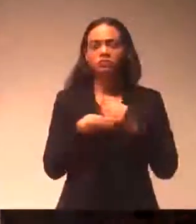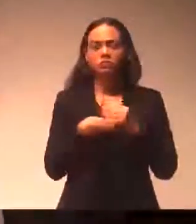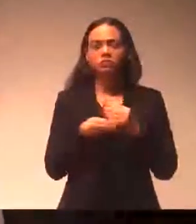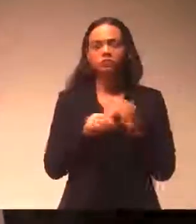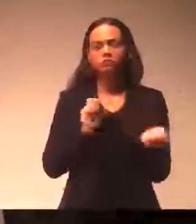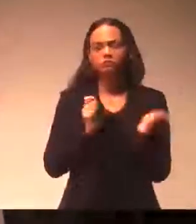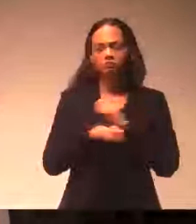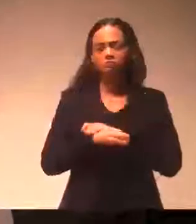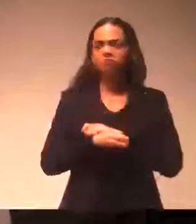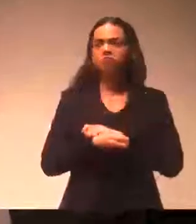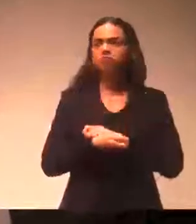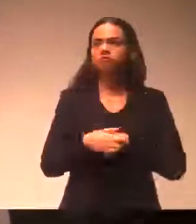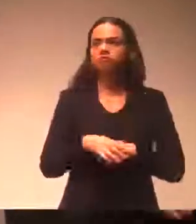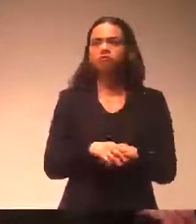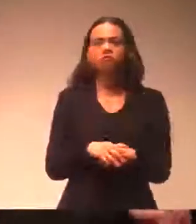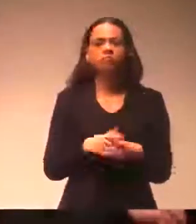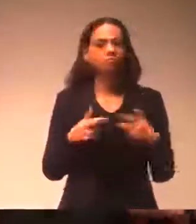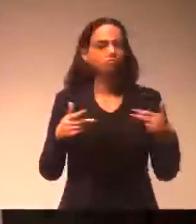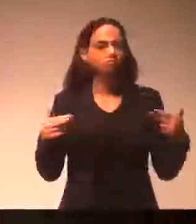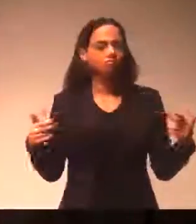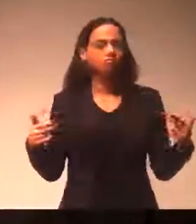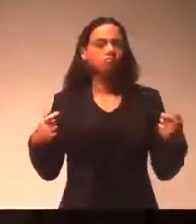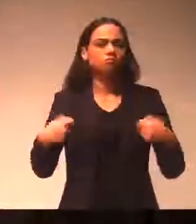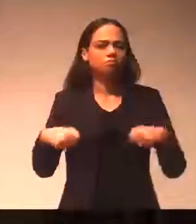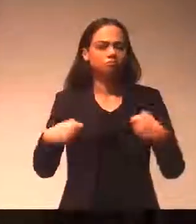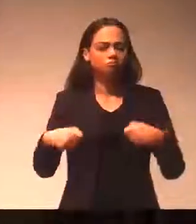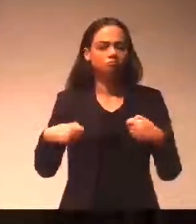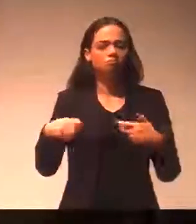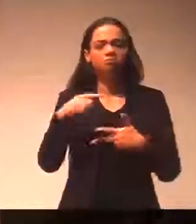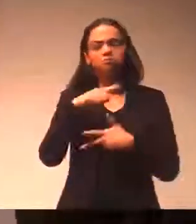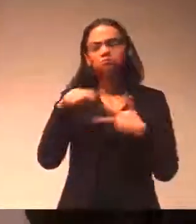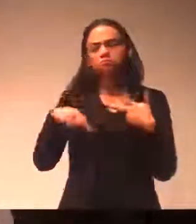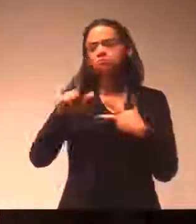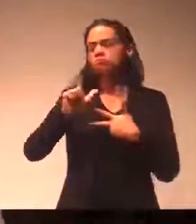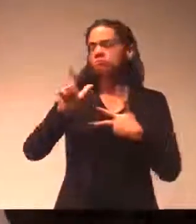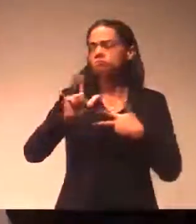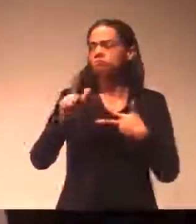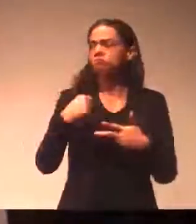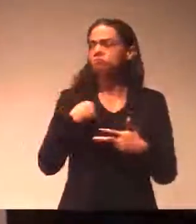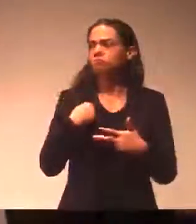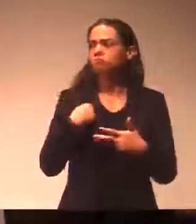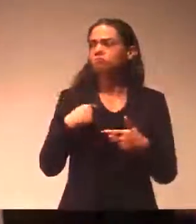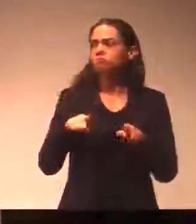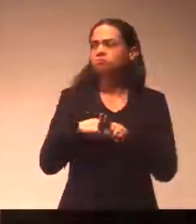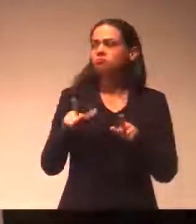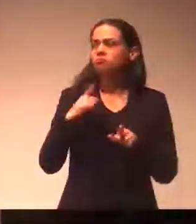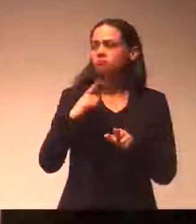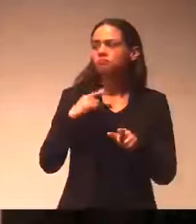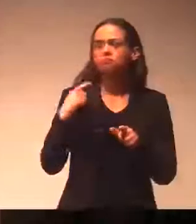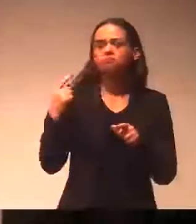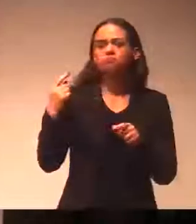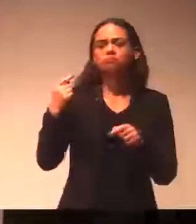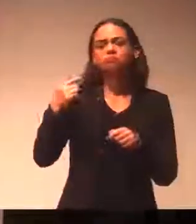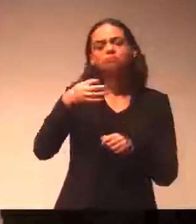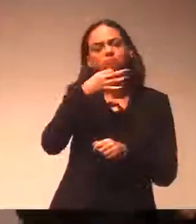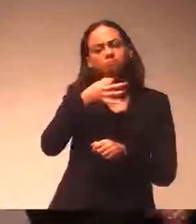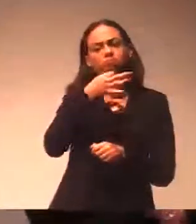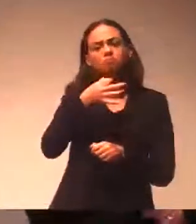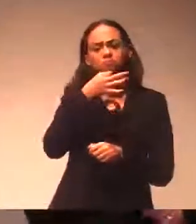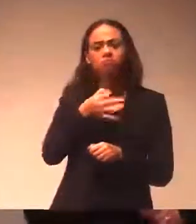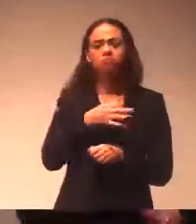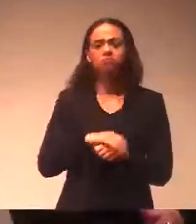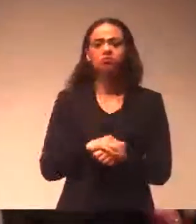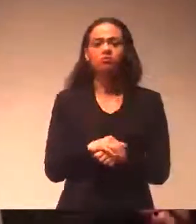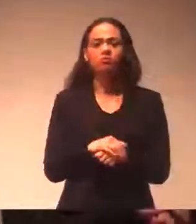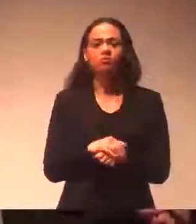inclusive as necessidades do Poder Legislativo, né, eu também tenho contribuições a dar. E também não tem nenhum problema em reconhecer que,